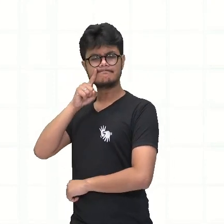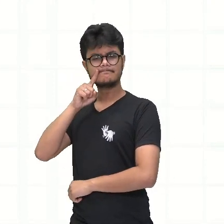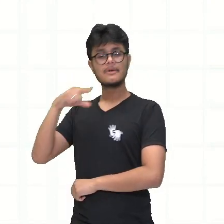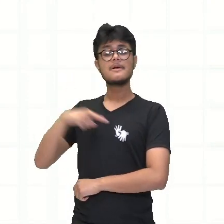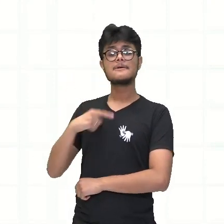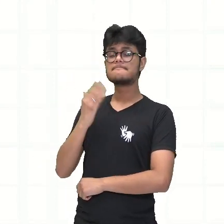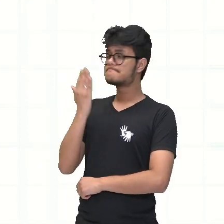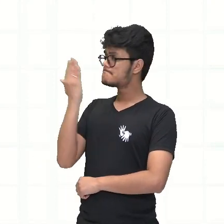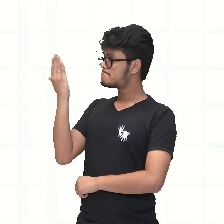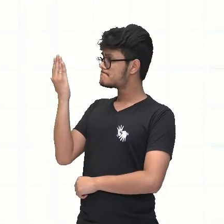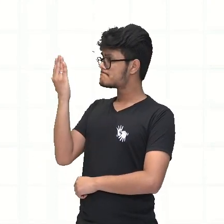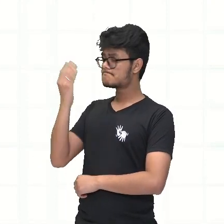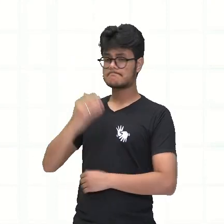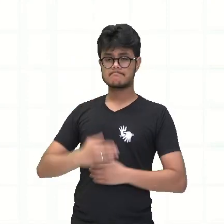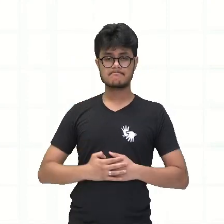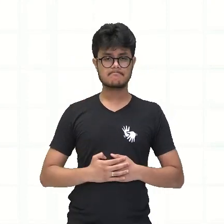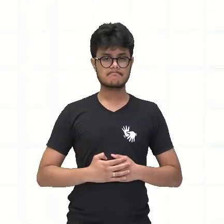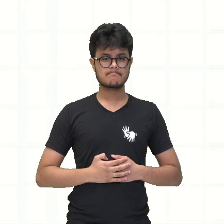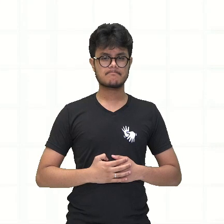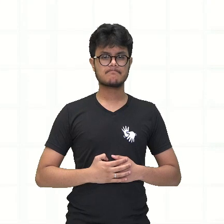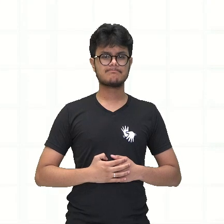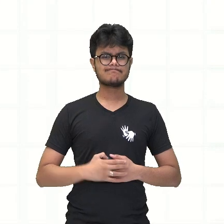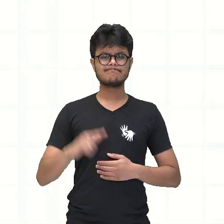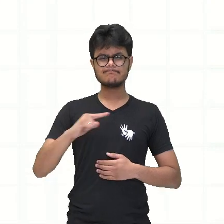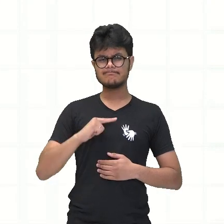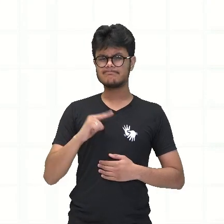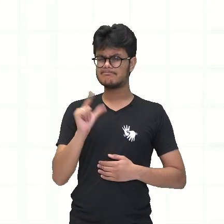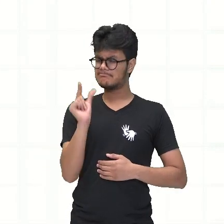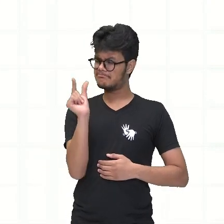aqui, essa fatia aqui